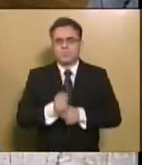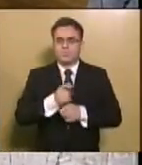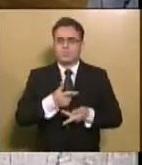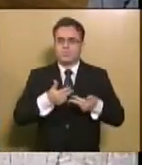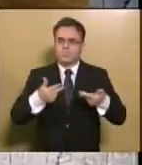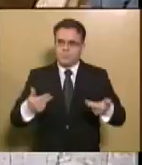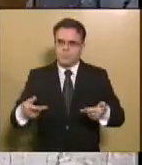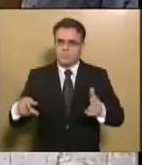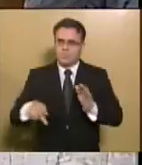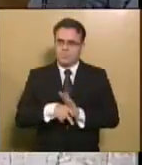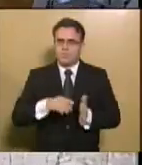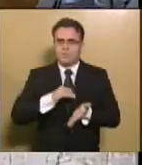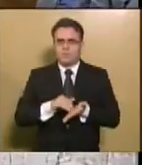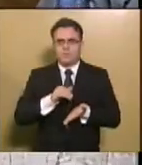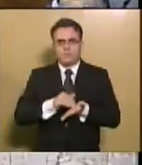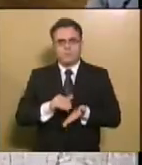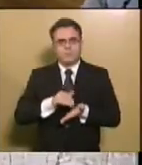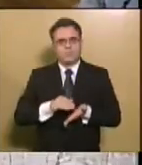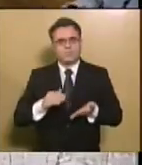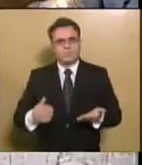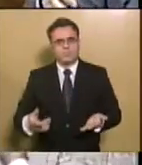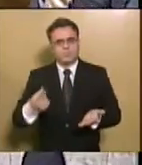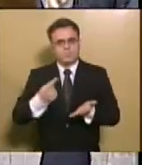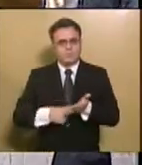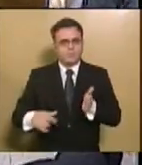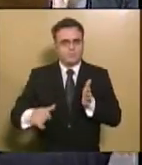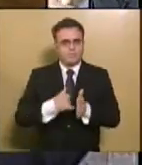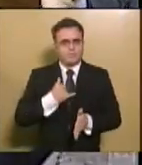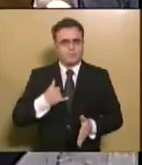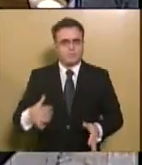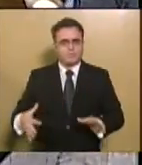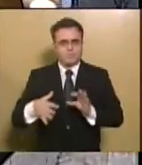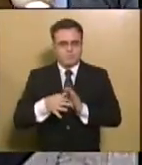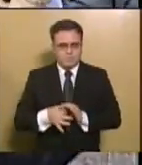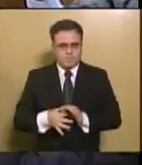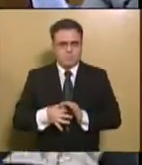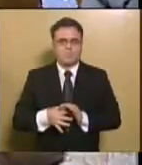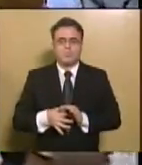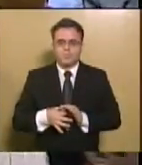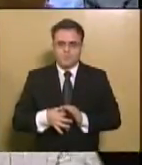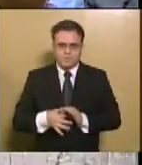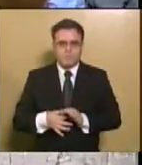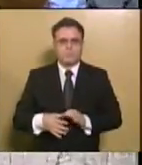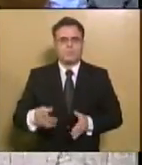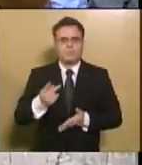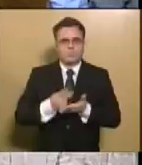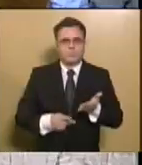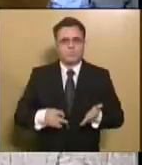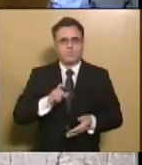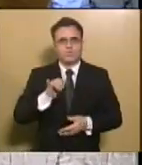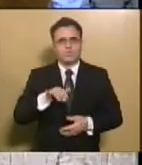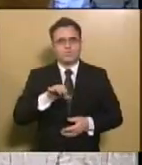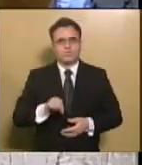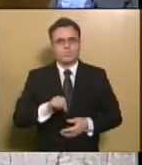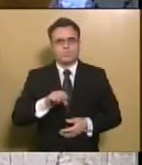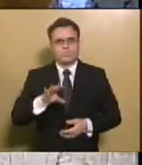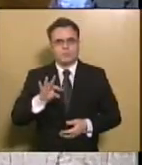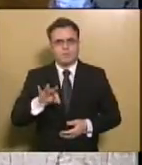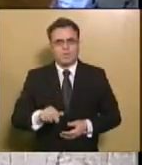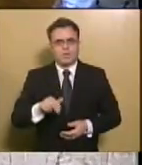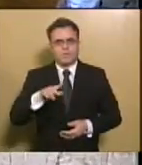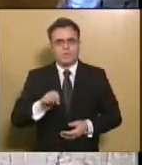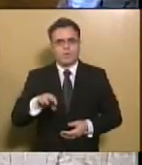secretário. Comunicação de celebração de termos de colaboração, convênios com recursos originários do projeto Dom Távora.